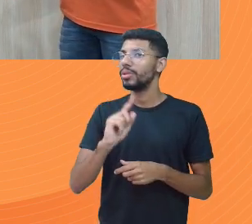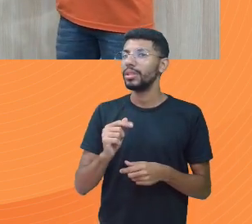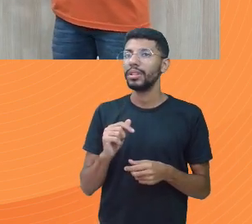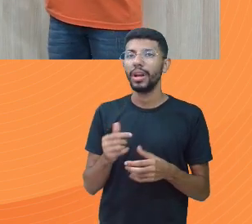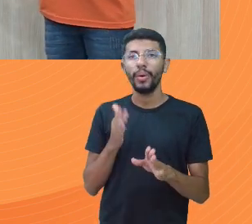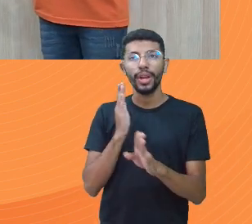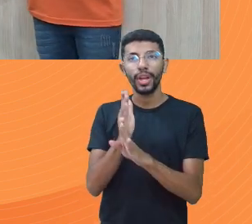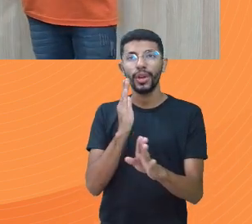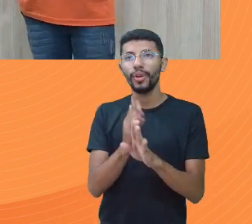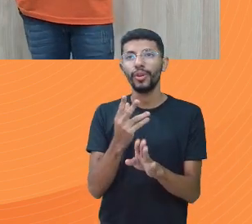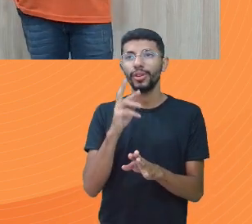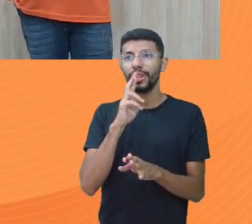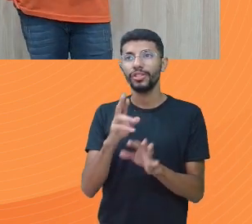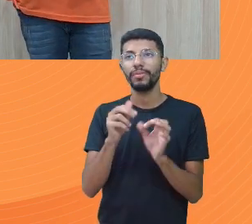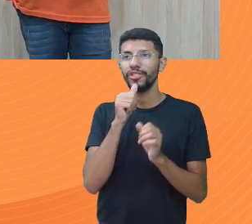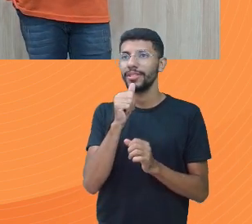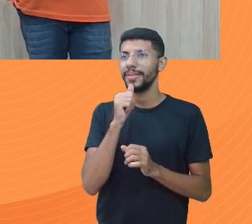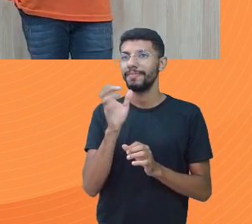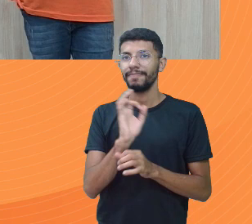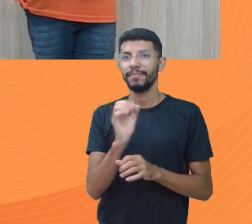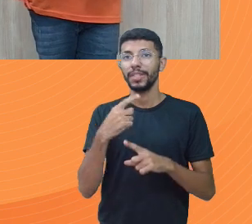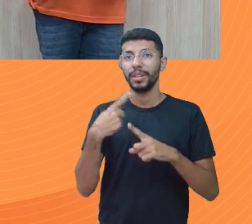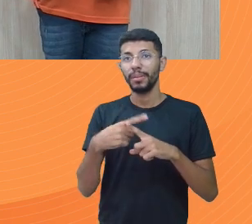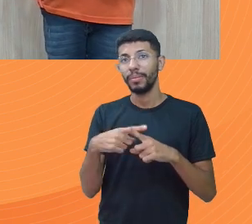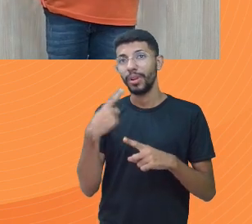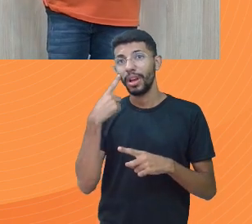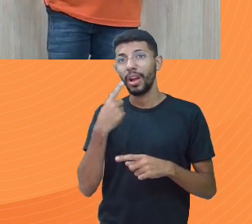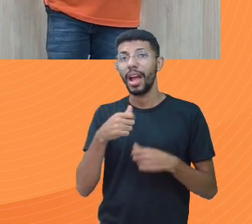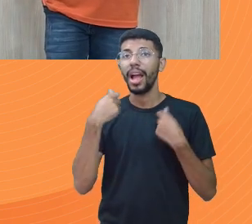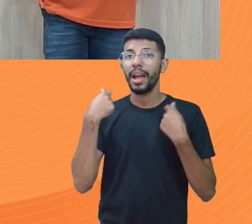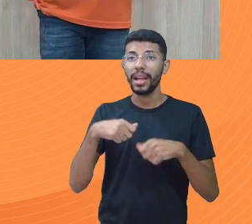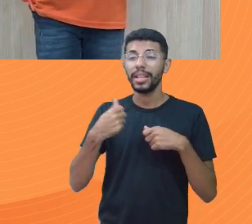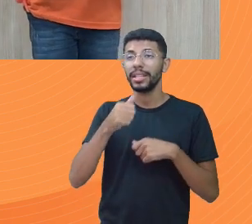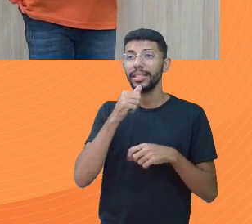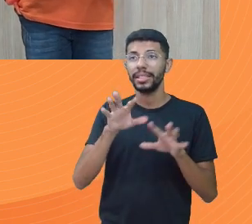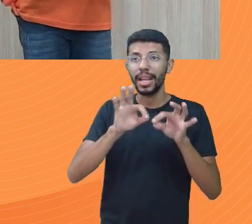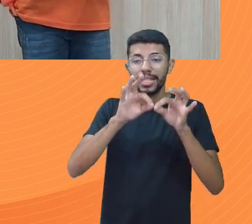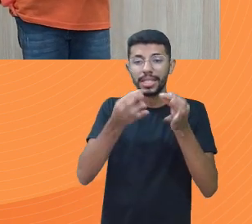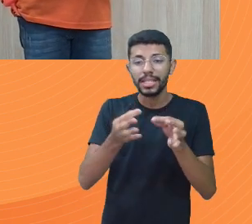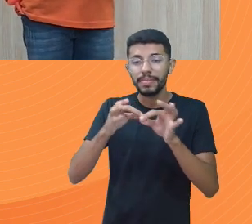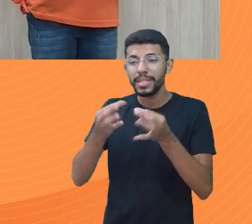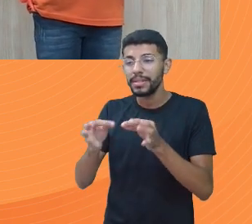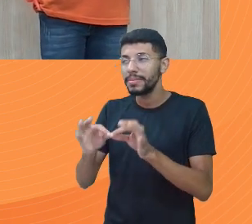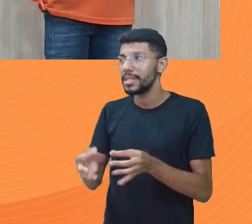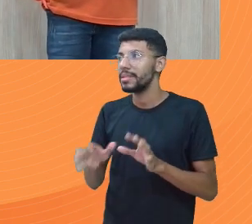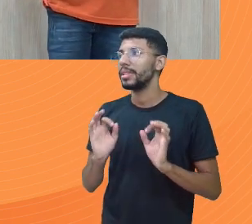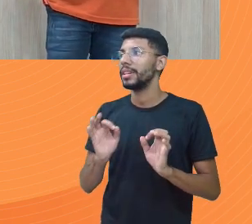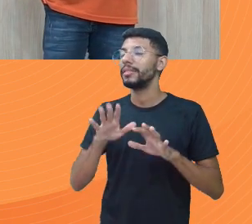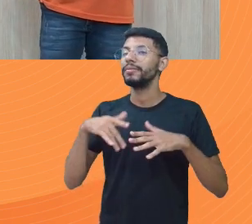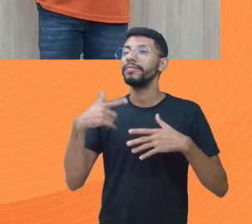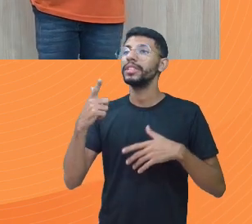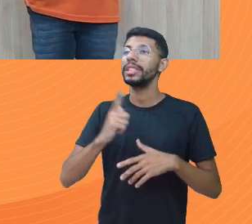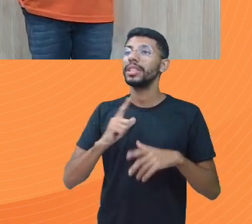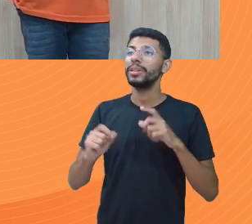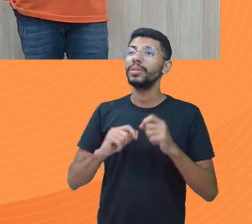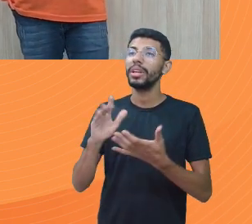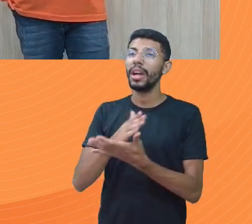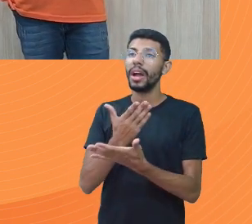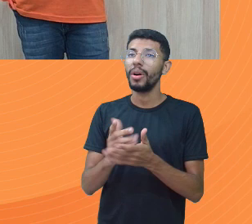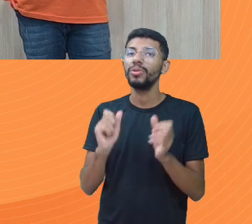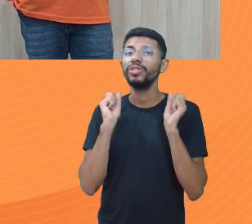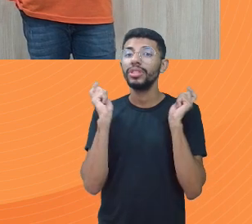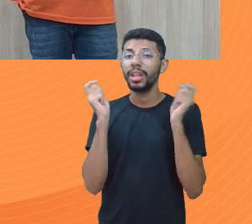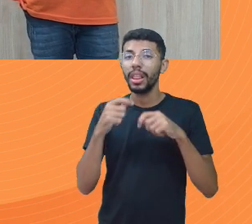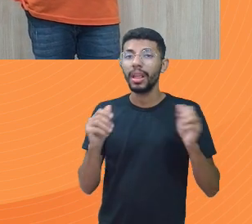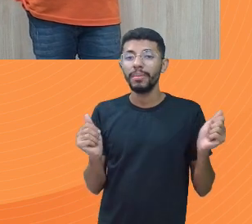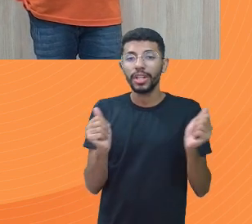entre as alternativas ela. Por quê? Porque ela ainda tem que ser simplificada. Existem termos que eu posso